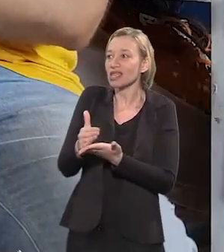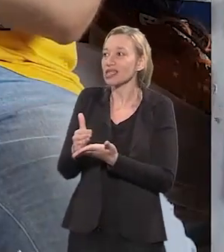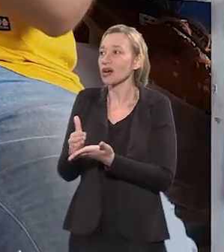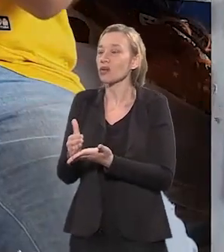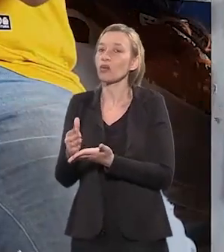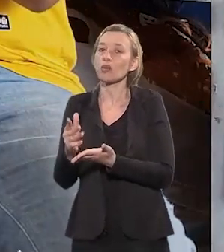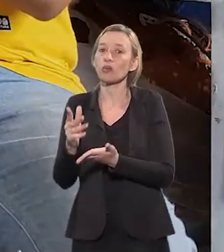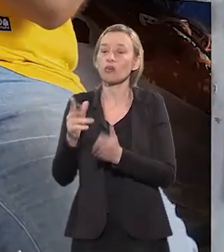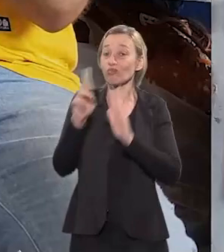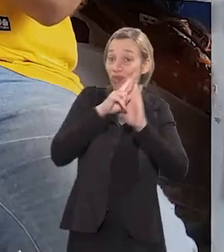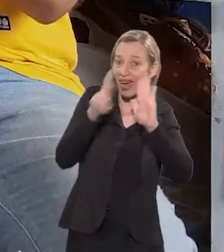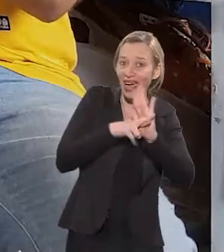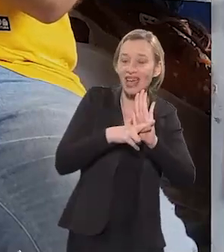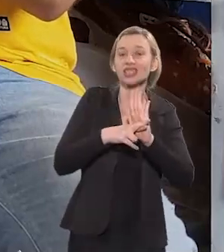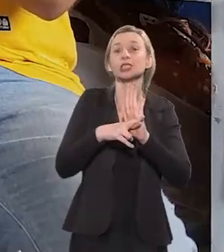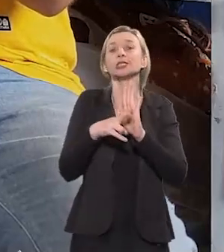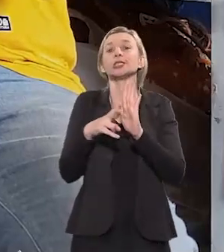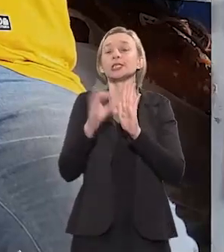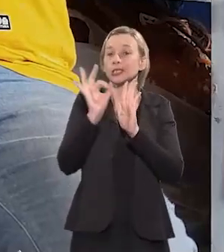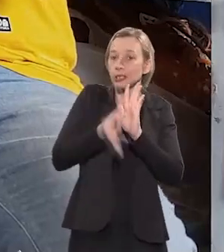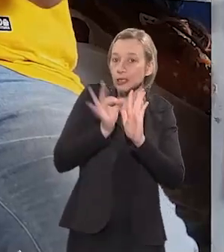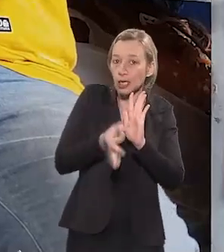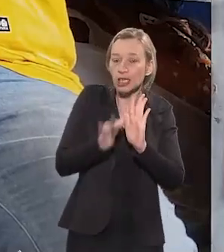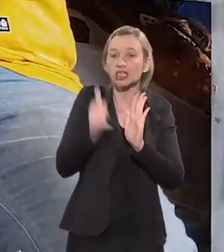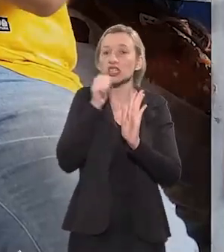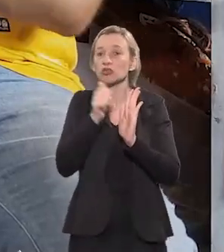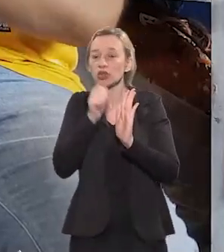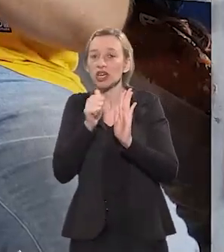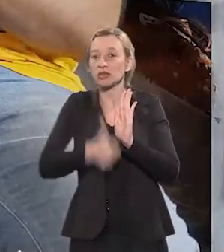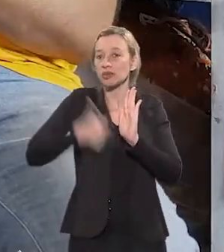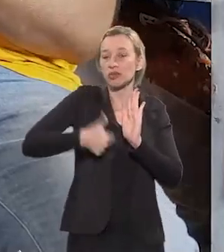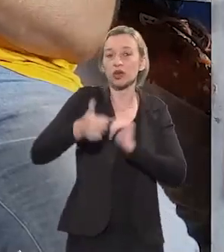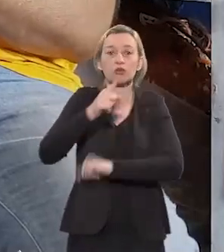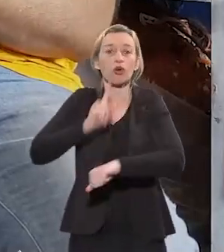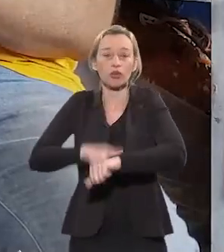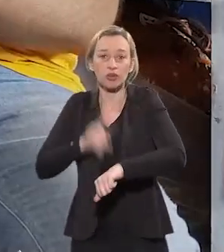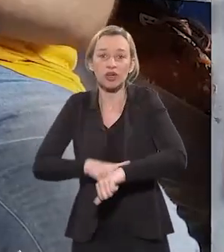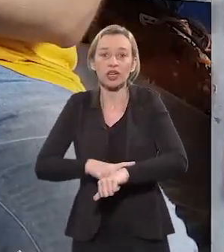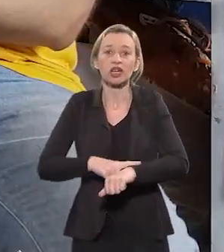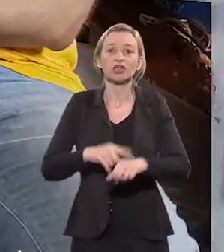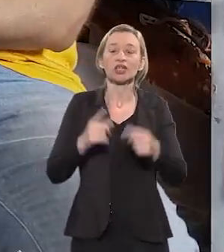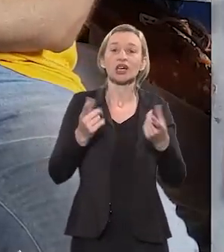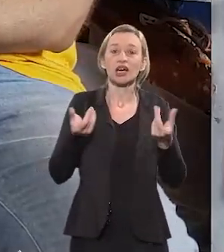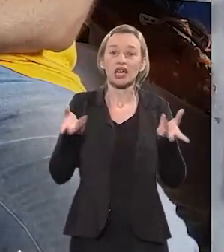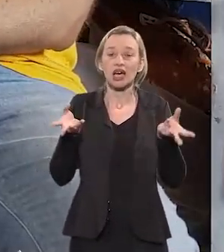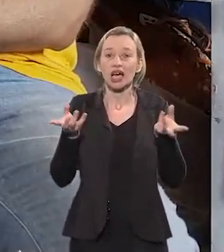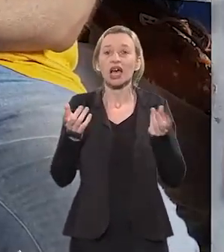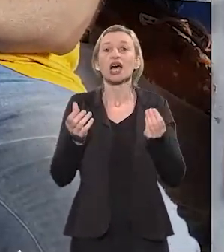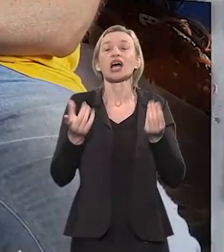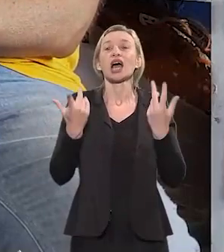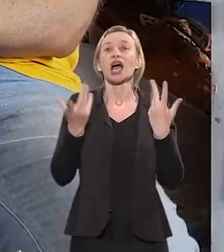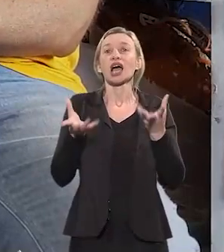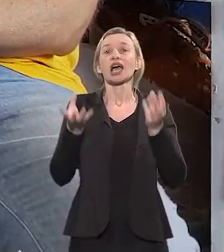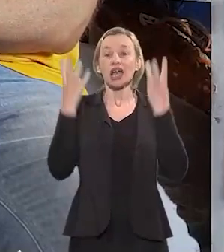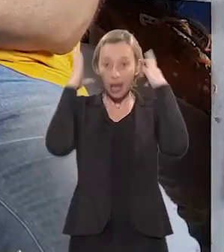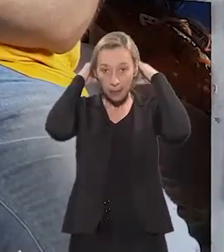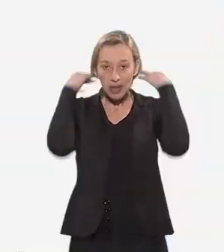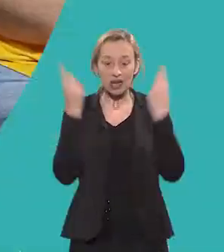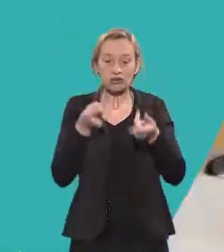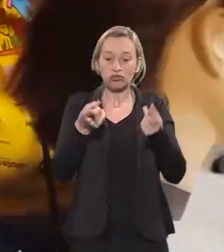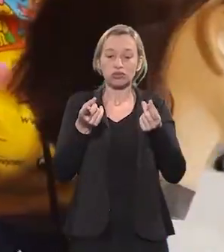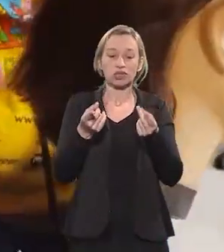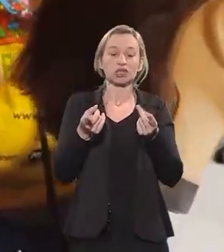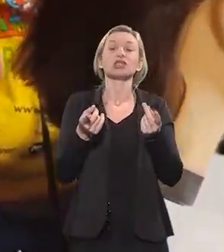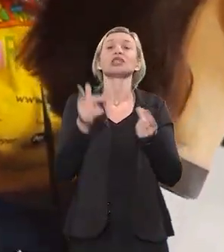gente começa com um padrão, elas estão, né, tem meio que um padrão certo das mulheres na primeira aula, a maioria de cabelo alisado, então cabelo